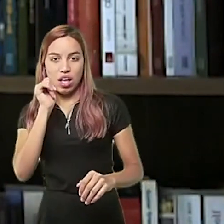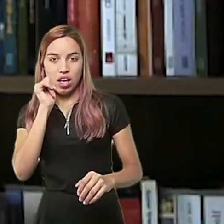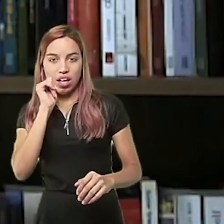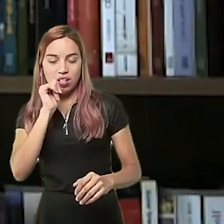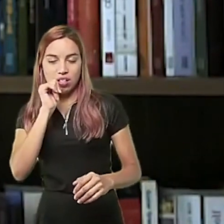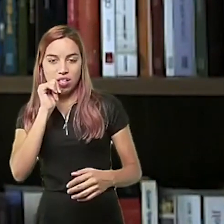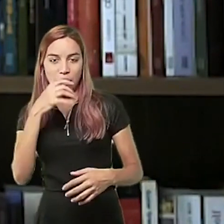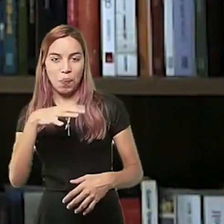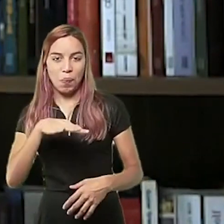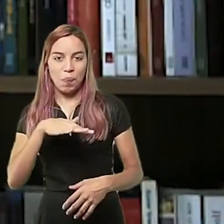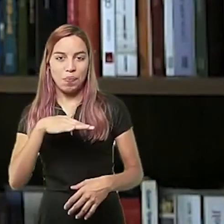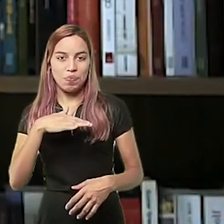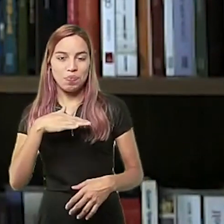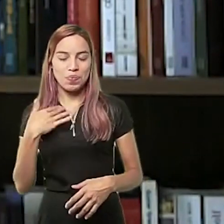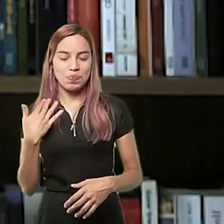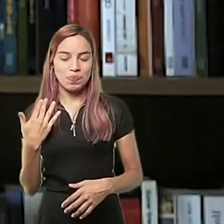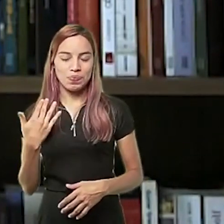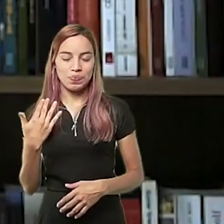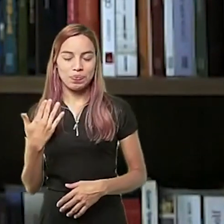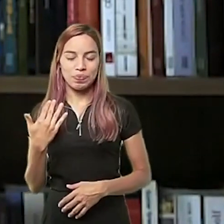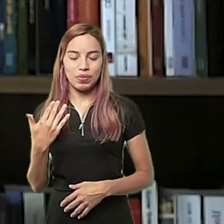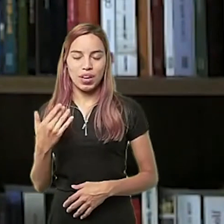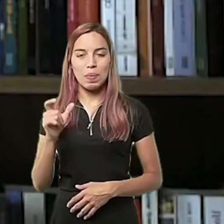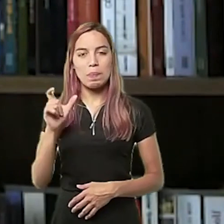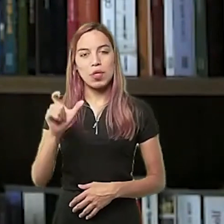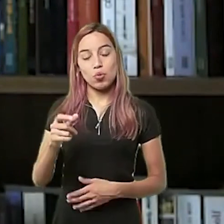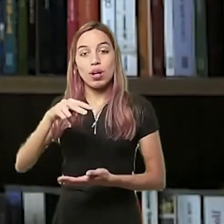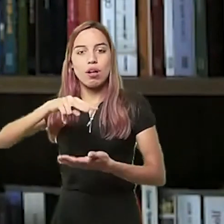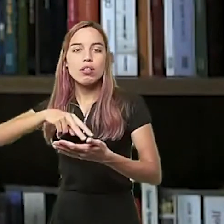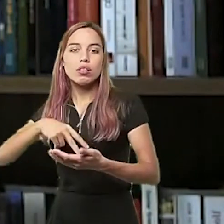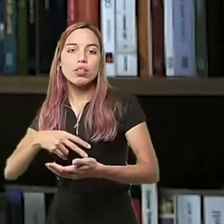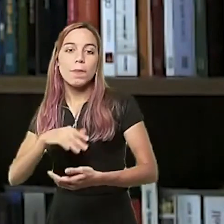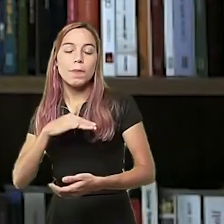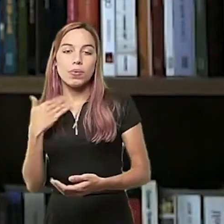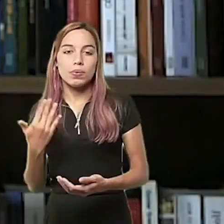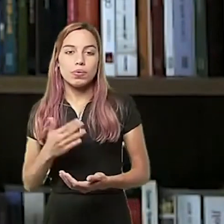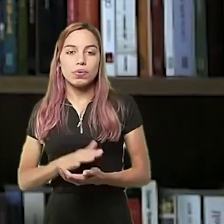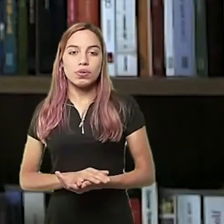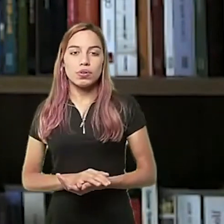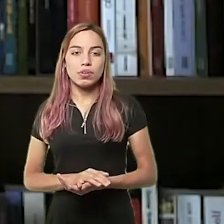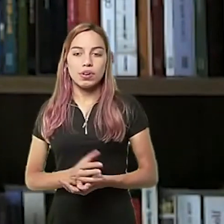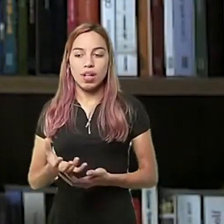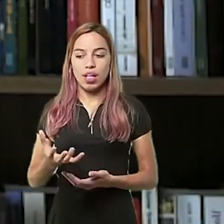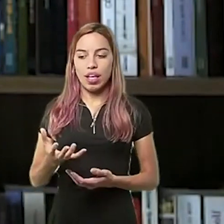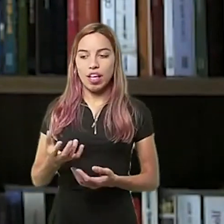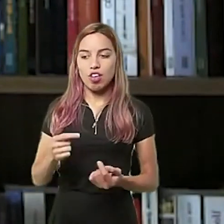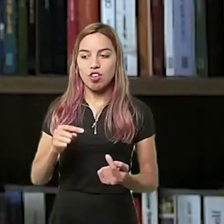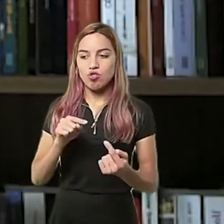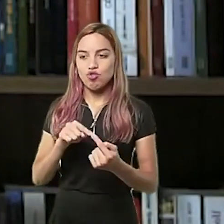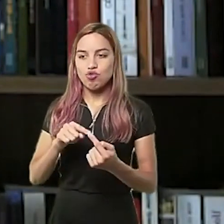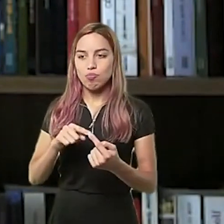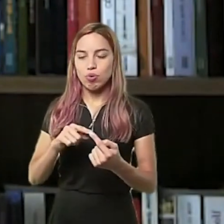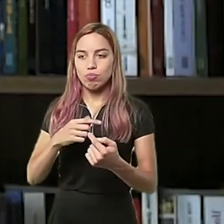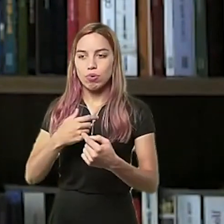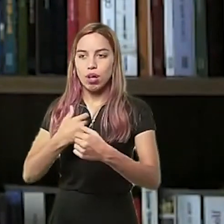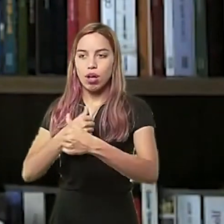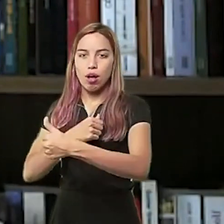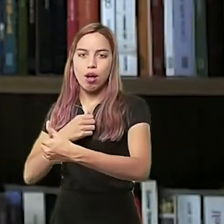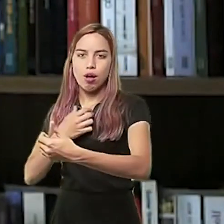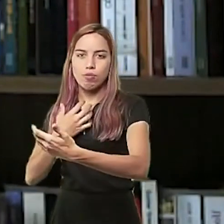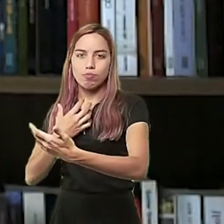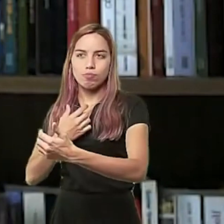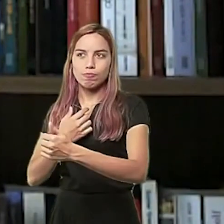que acontece conosco e com as personagens. A gente vive aquelas vidas intensamente, né, com